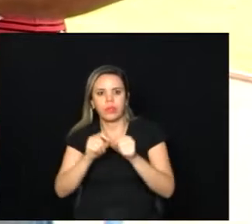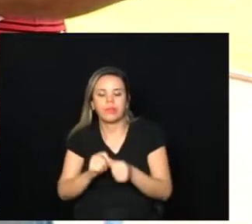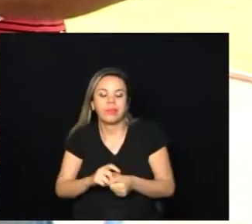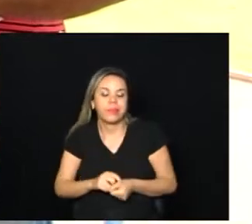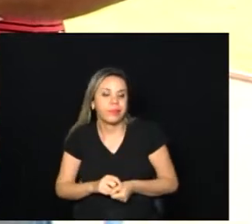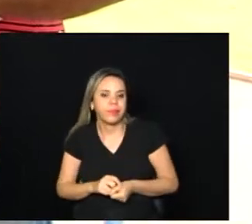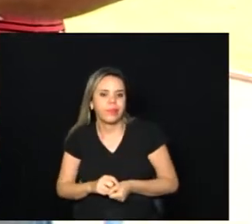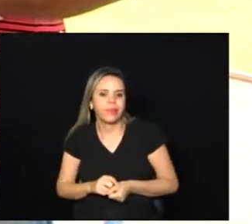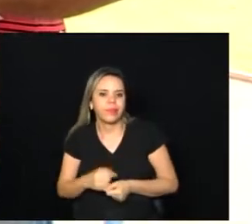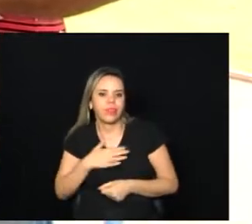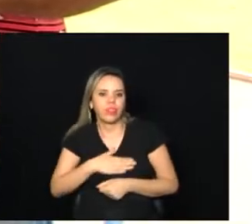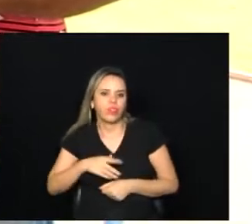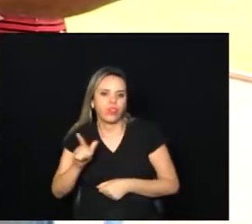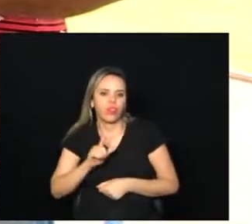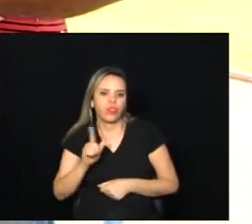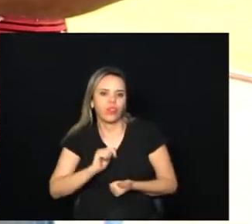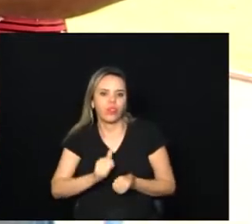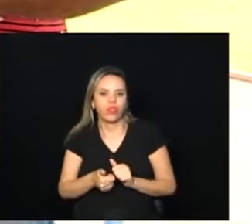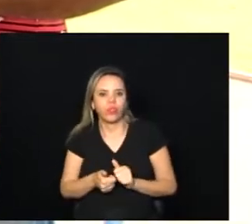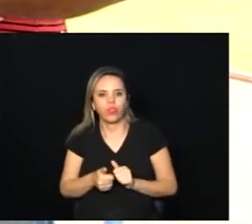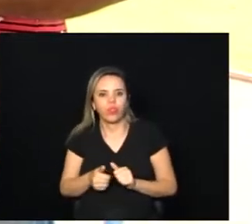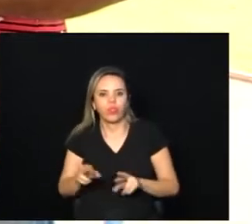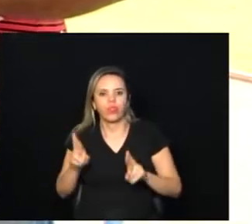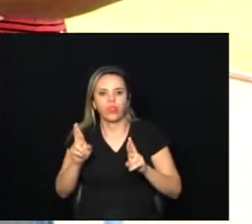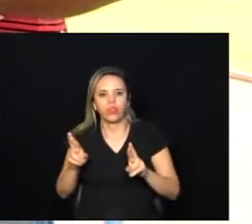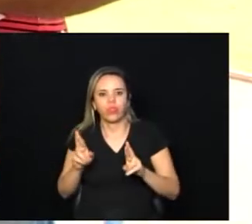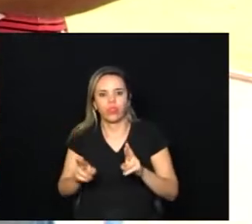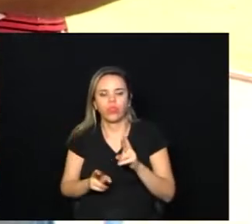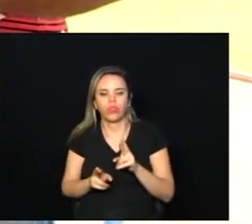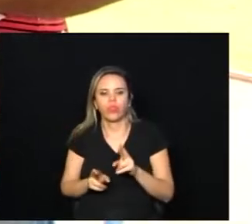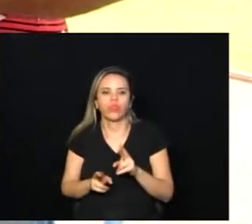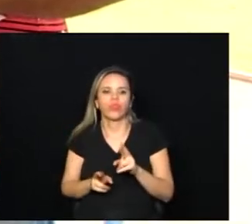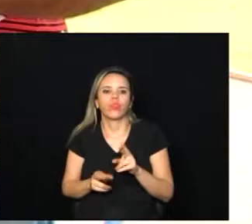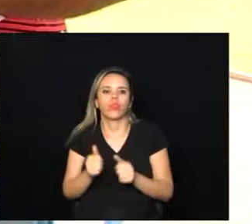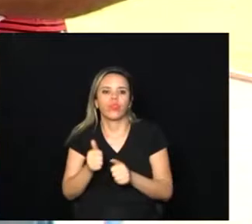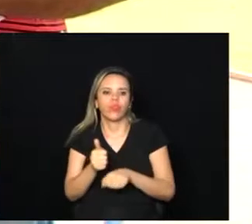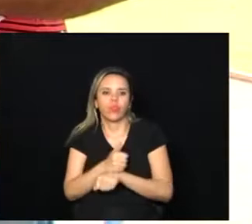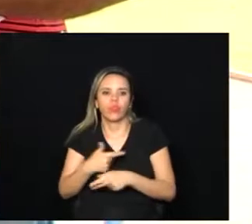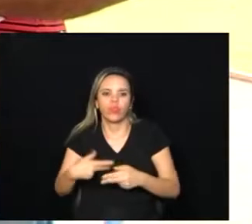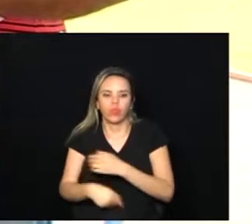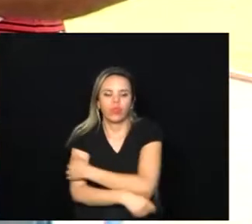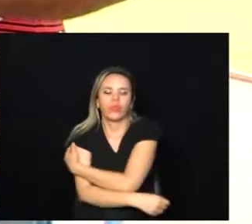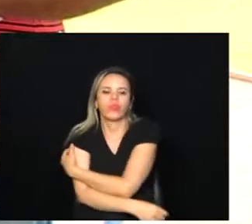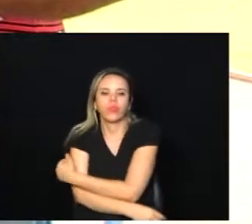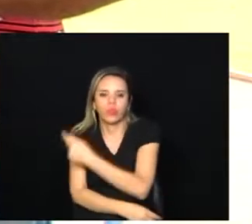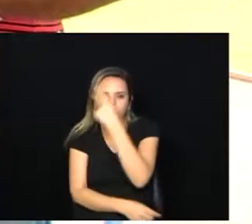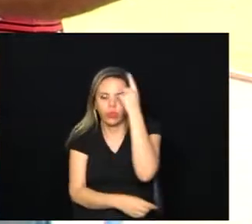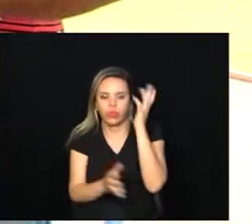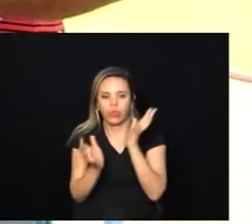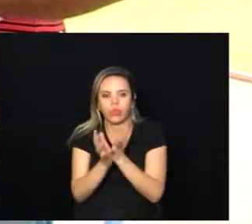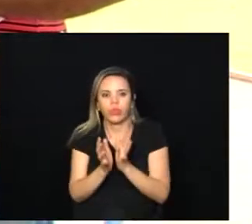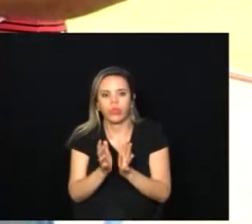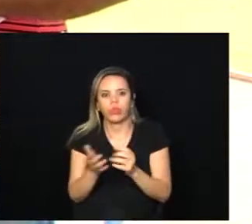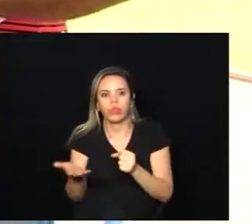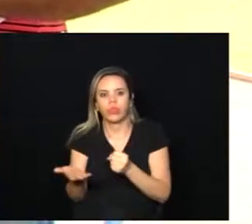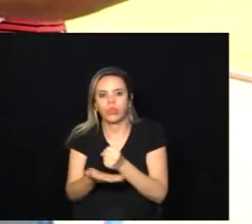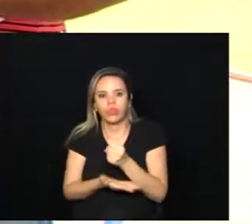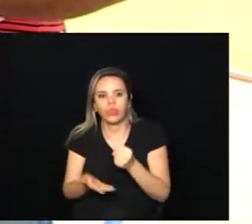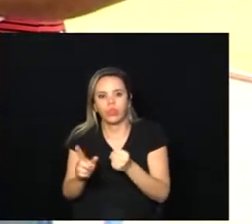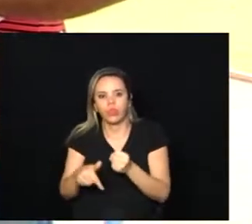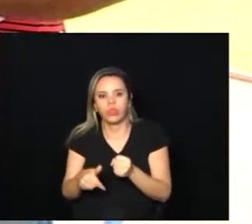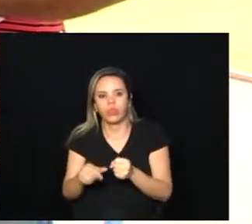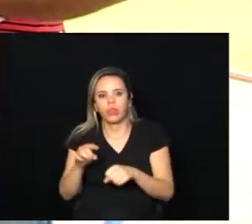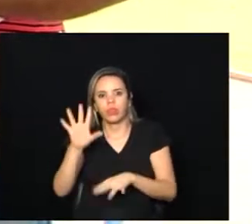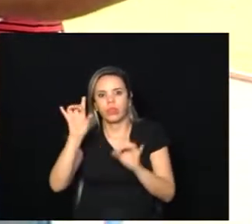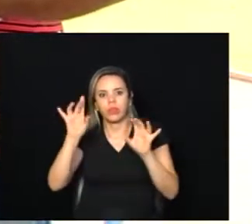né? Que gosta, logicamente, do esporte. Torcida, jogador, enfim, o pessoal do clube e tudo mais. E o amador ainda